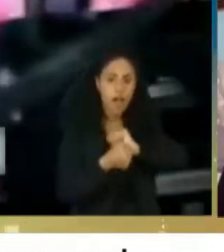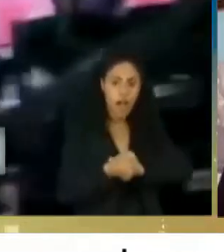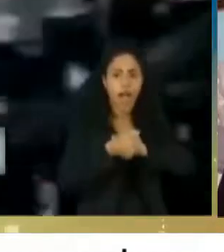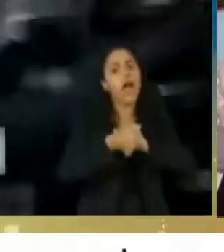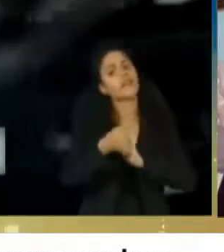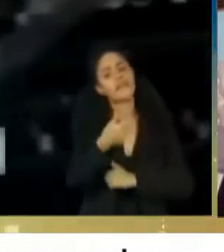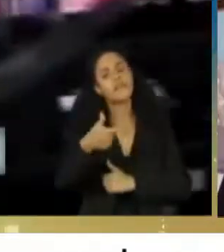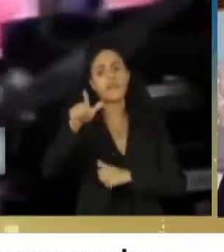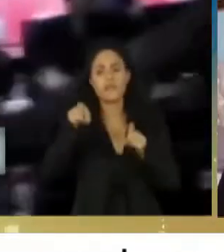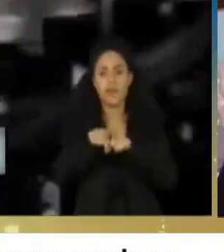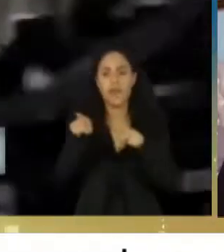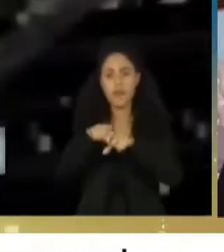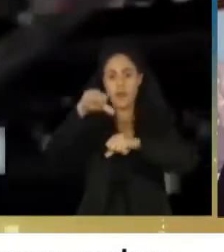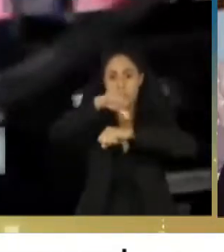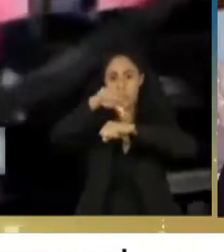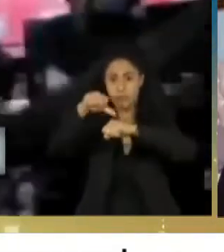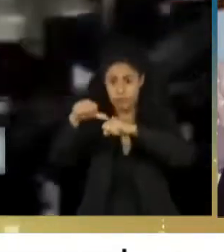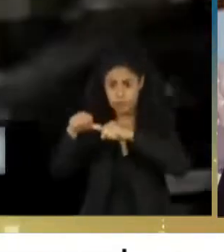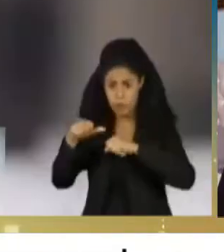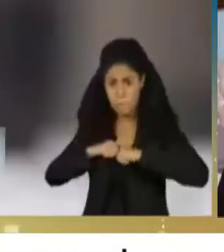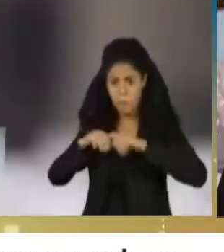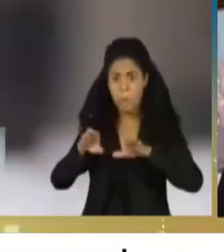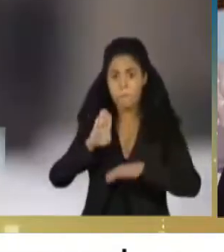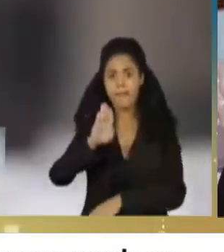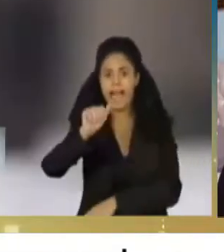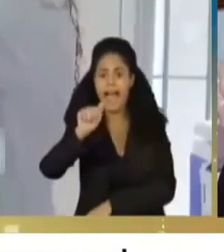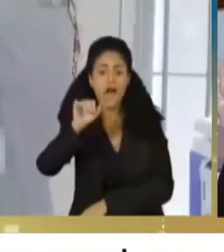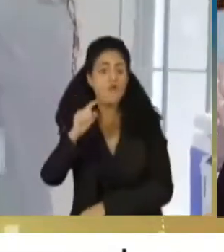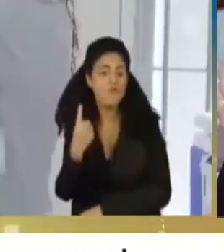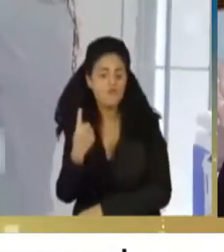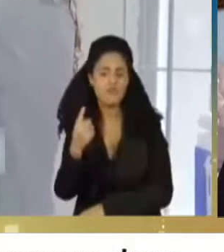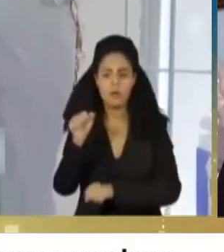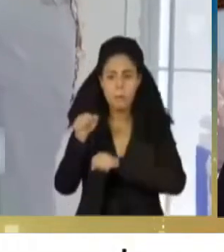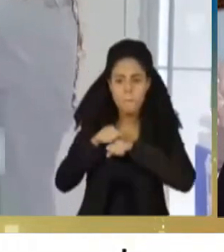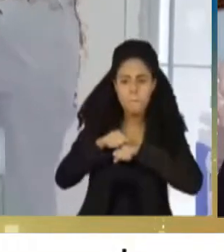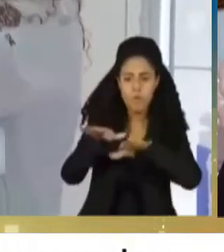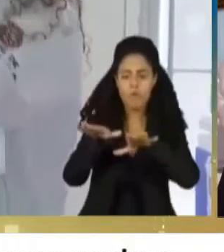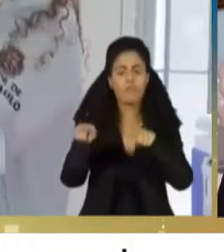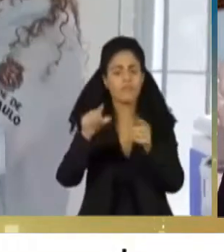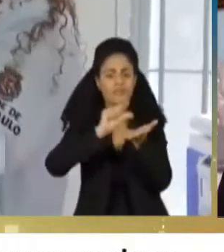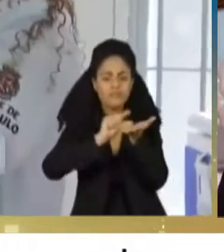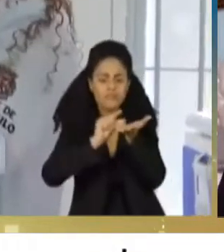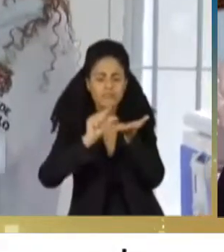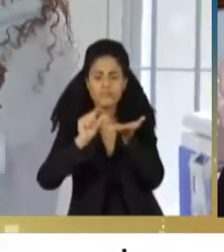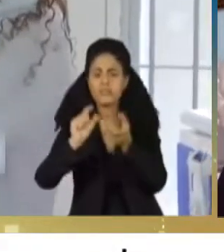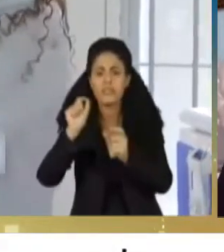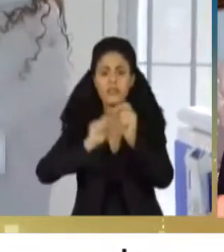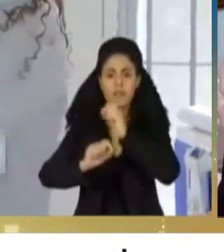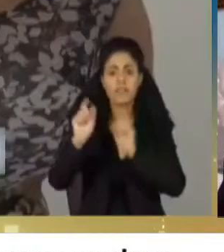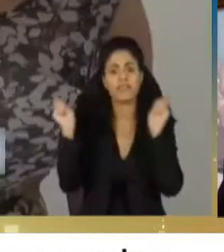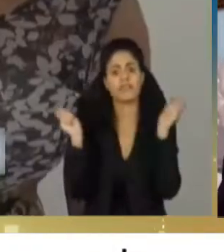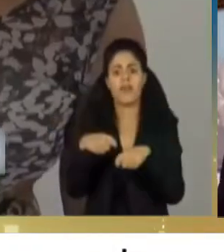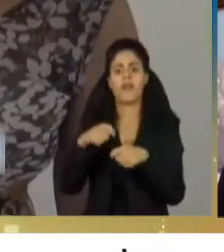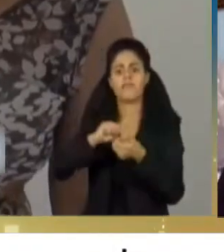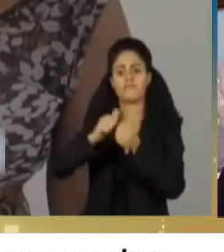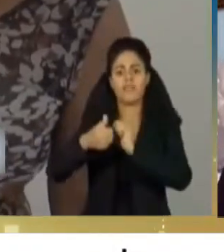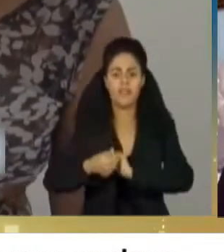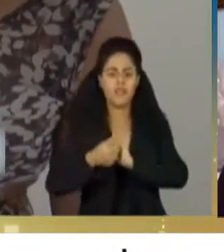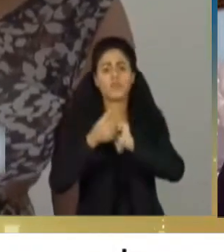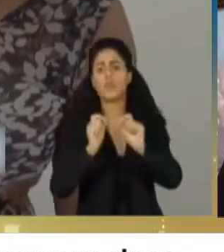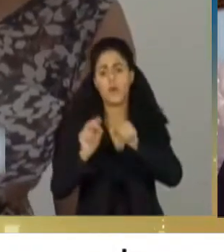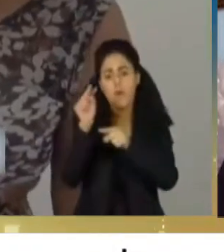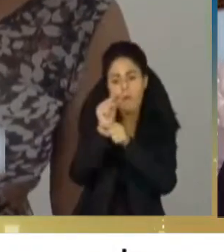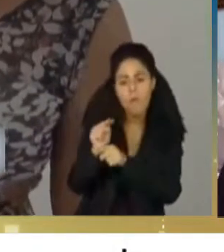nos deixa feliz, por um lado, é a aprovação dessas vacinas, mas, por outro lado, demorou muito para que